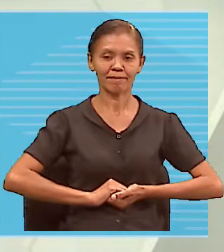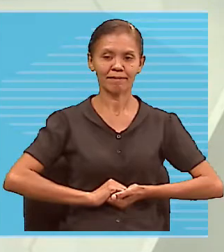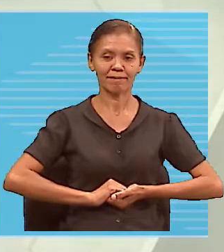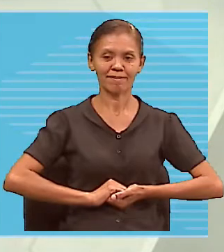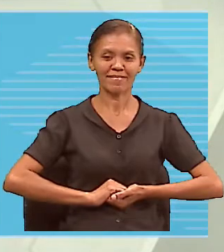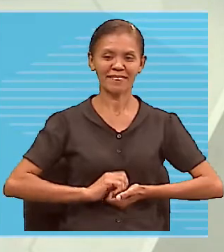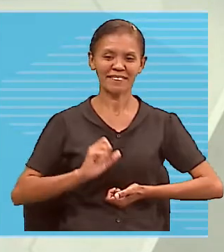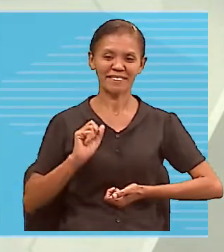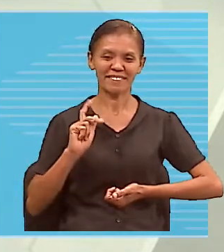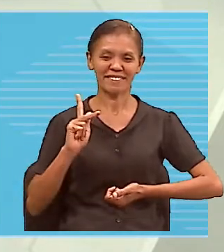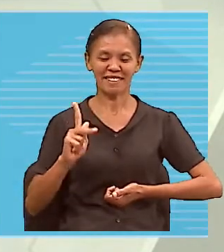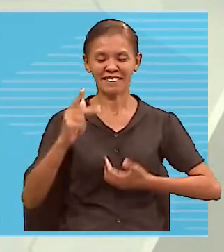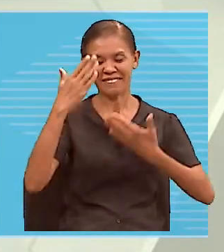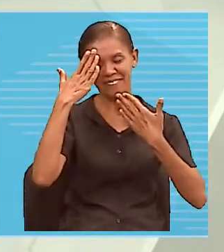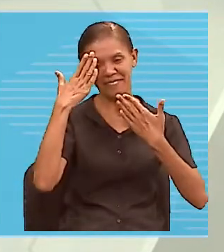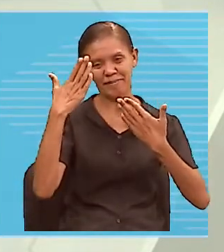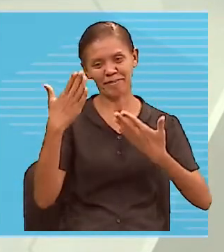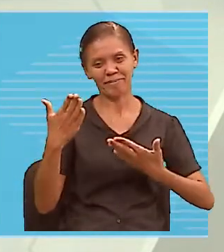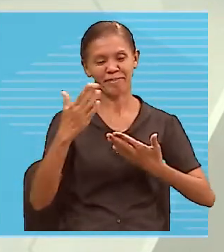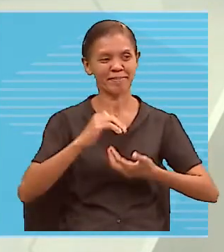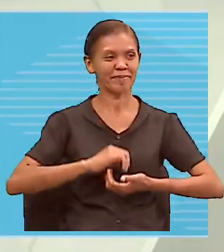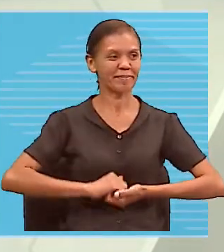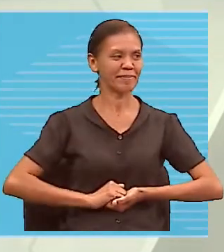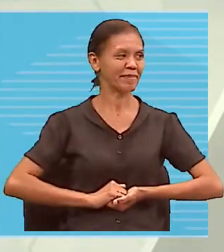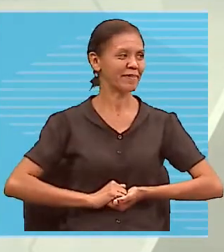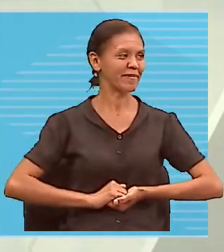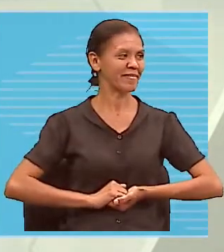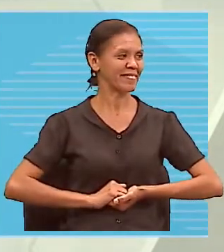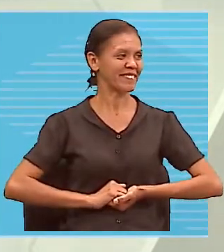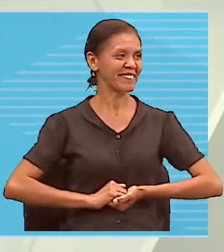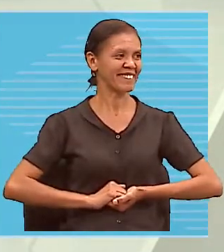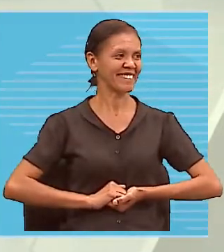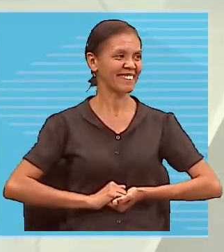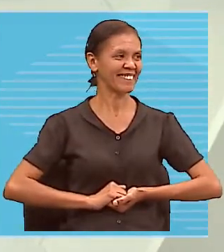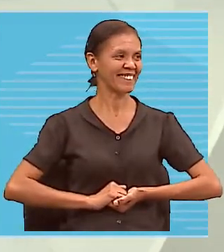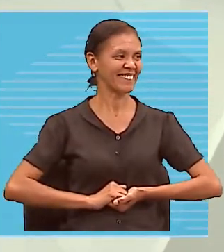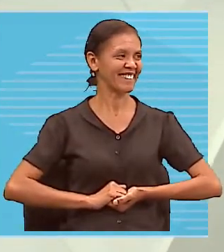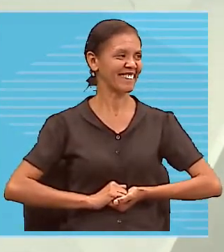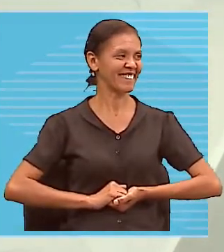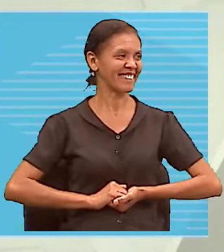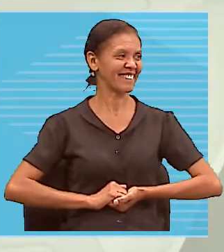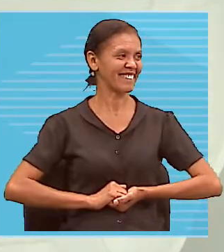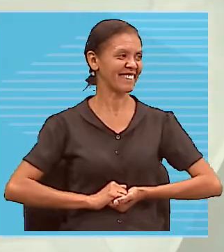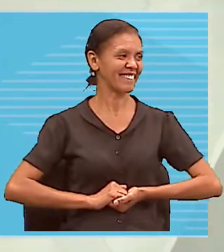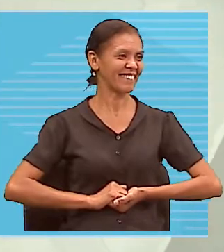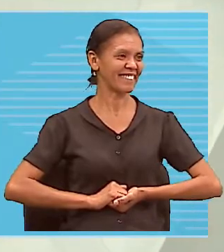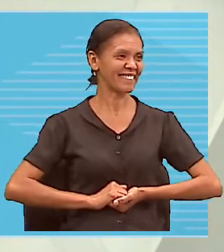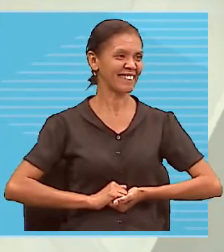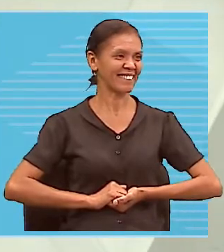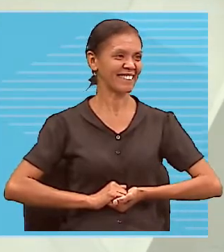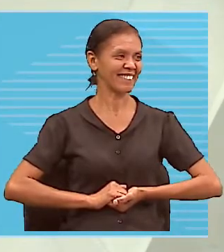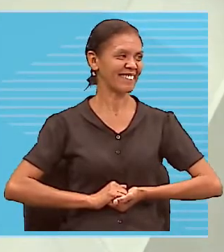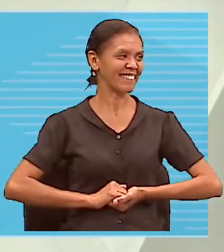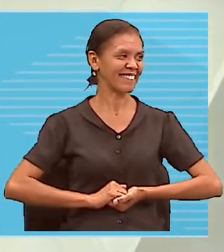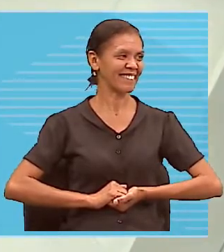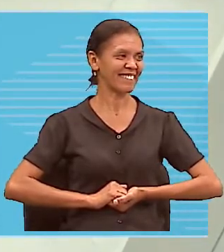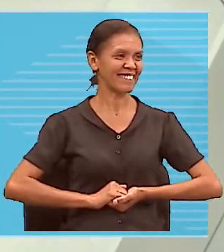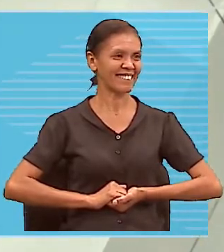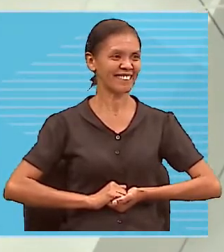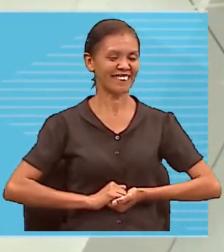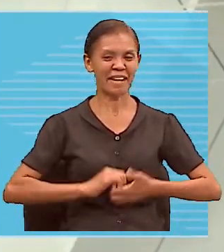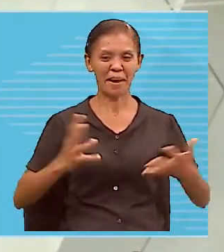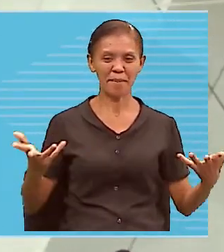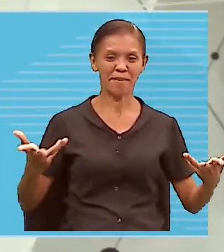Ok, gente. Obrigada. Ah,